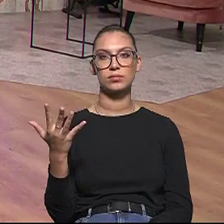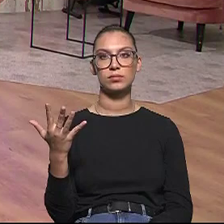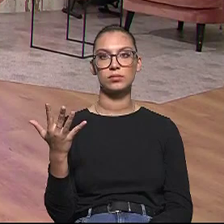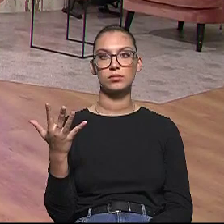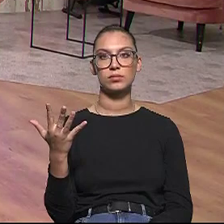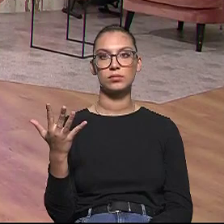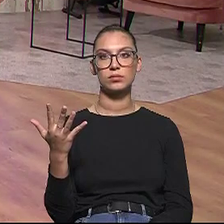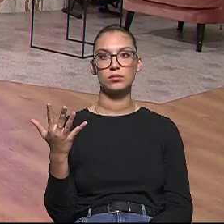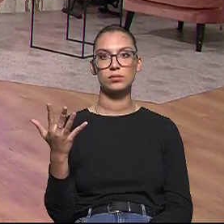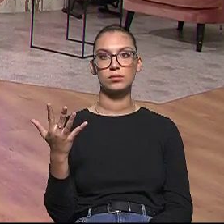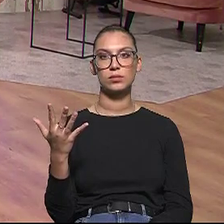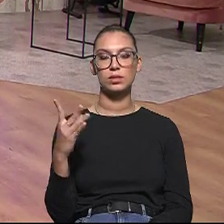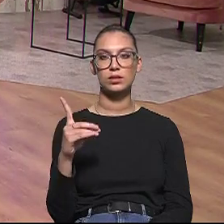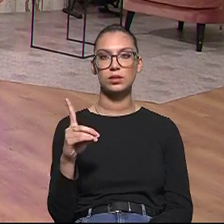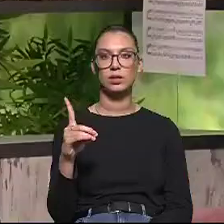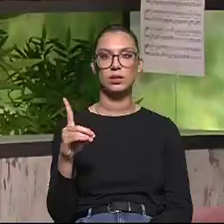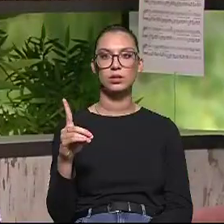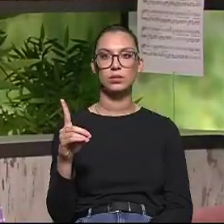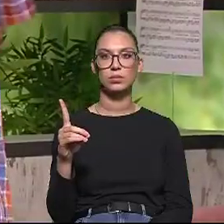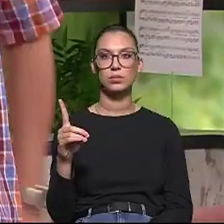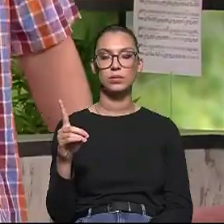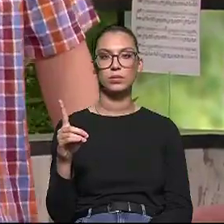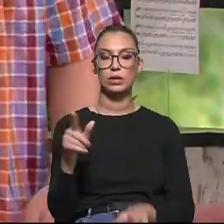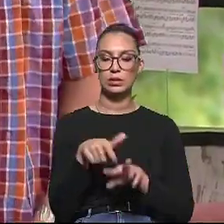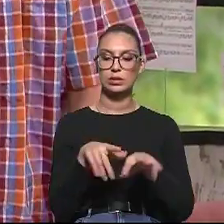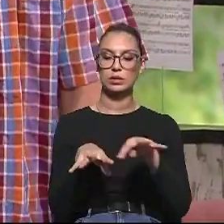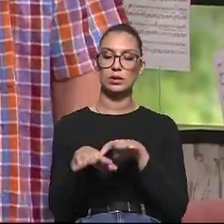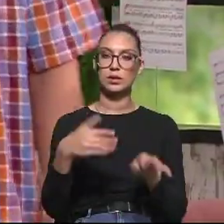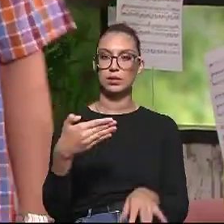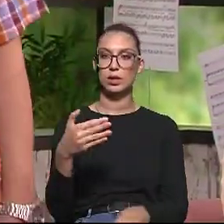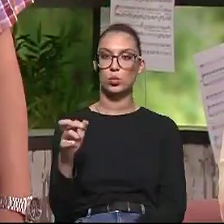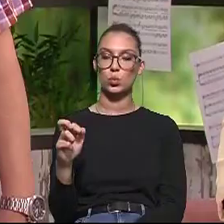5, agora esta amarela, 6, os chinelos, 7, 8,